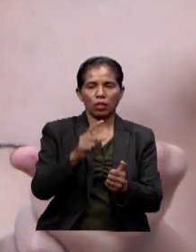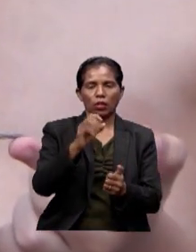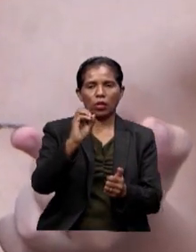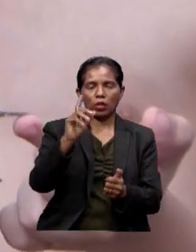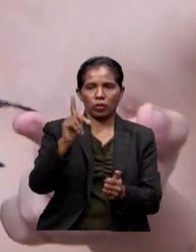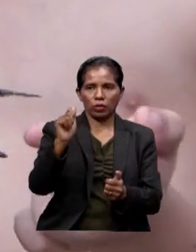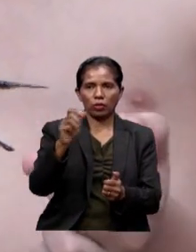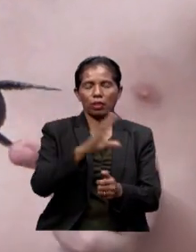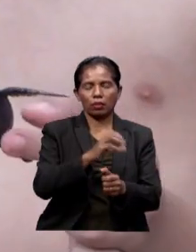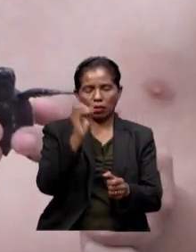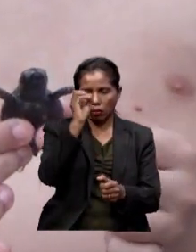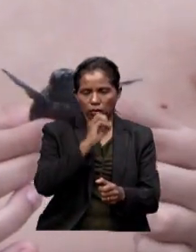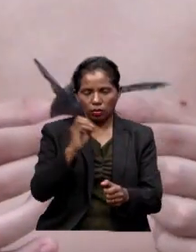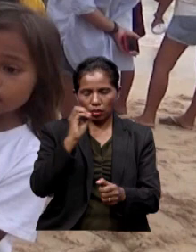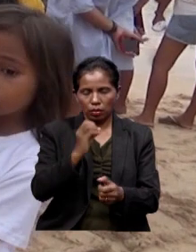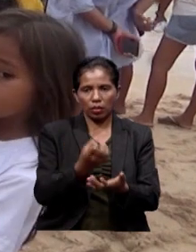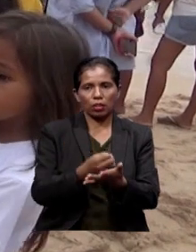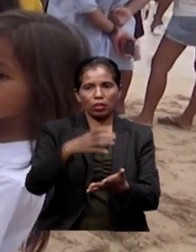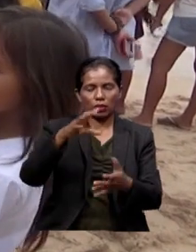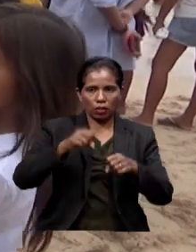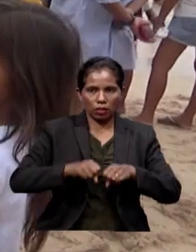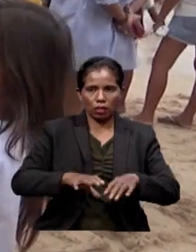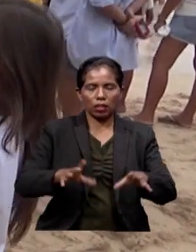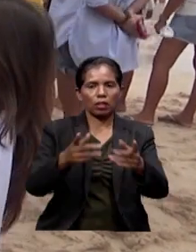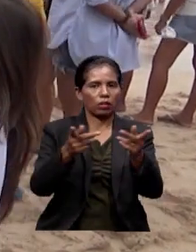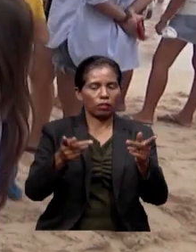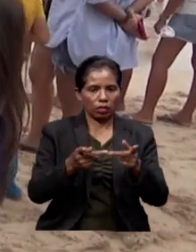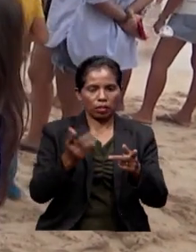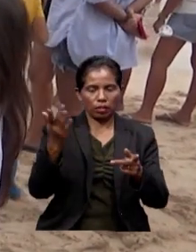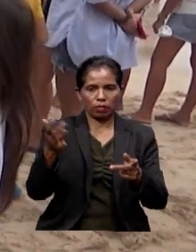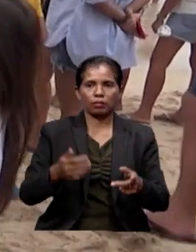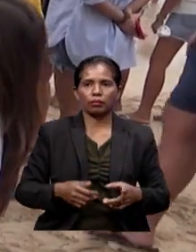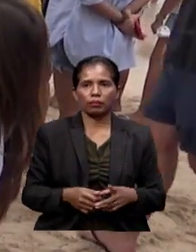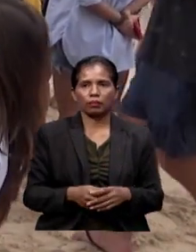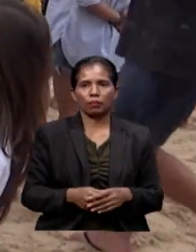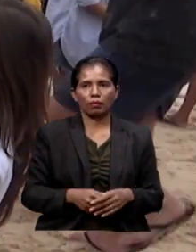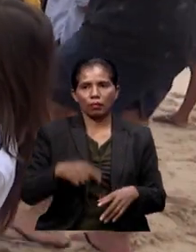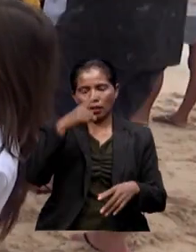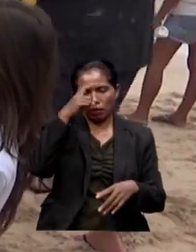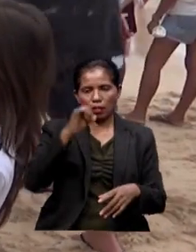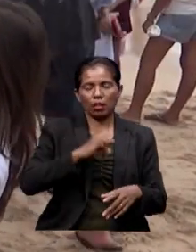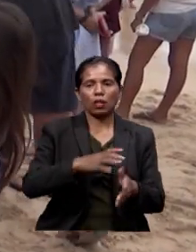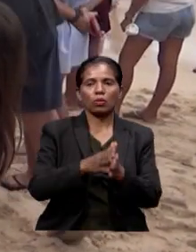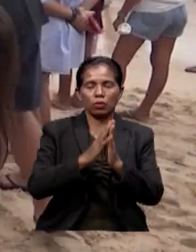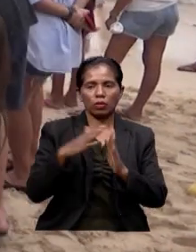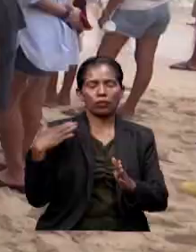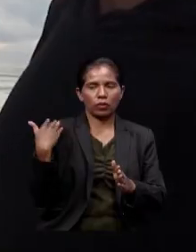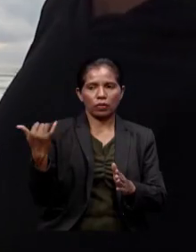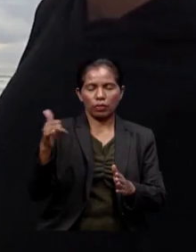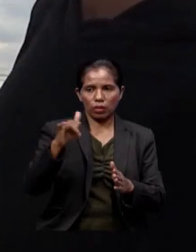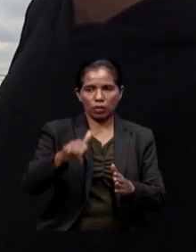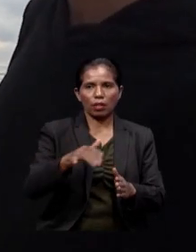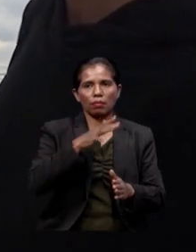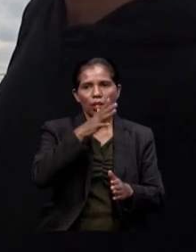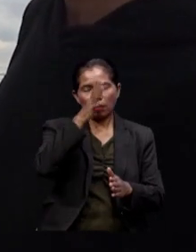halo conservação, barrico só em Tassi e a área refere. Serviço a mútuo. Na marema com o seu jovem Sira, vai ir na ama Sira, e